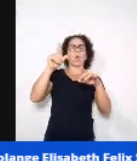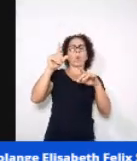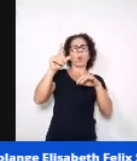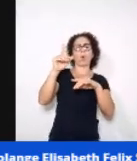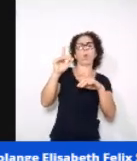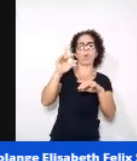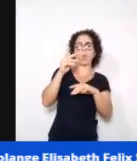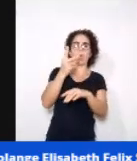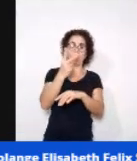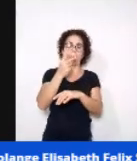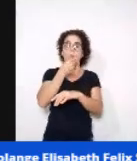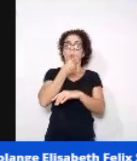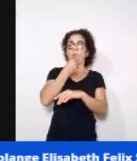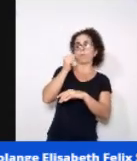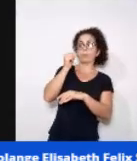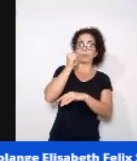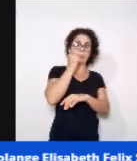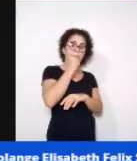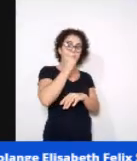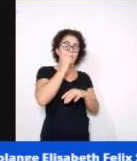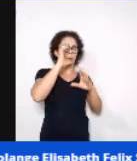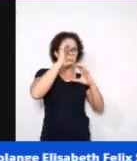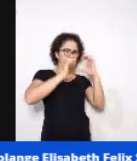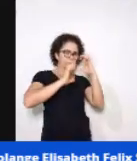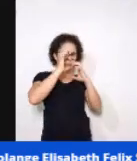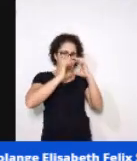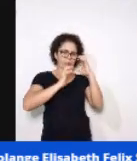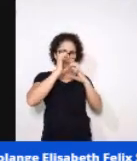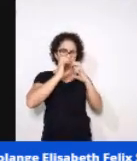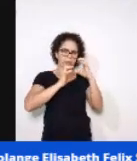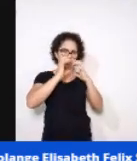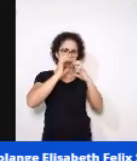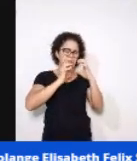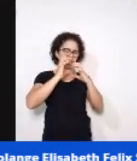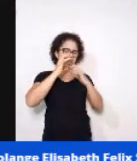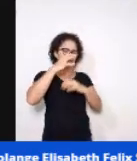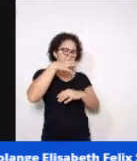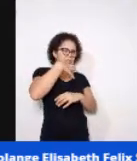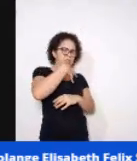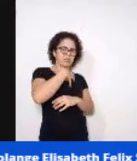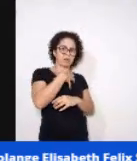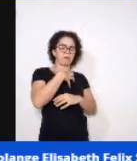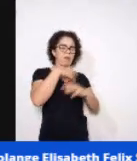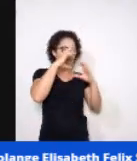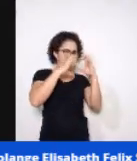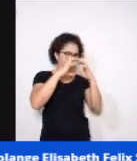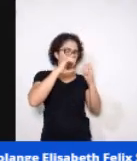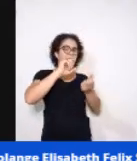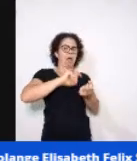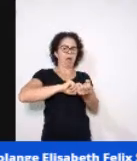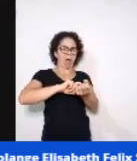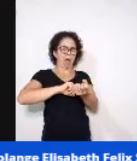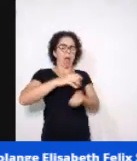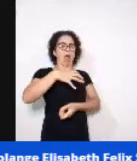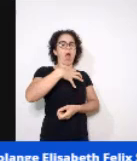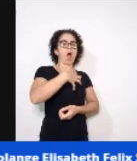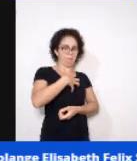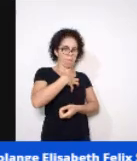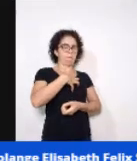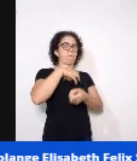produzindo ali, produzindo não, o sentimento que vem é a raiva. Aliás, a emoção que vem é a